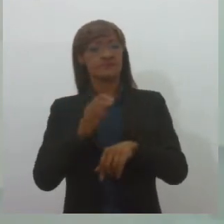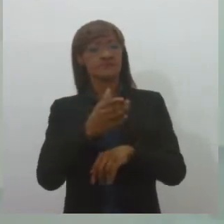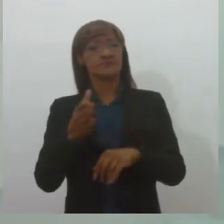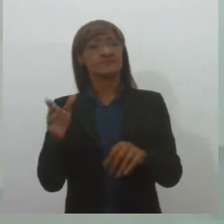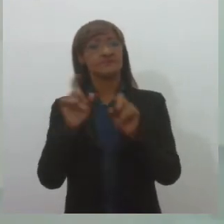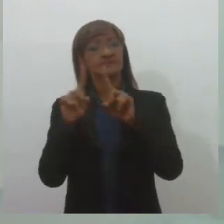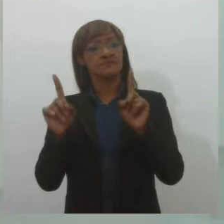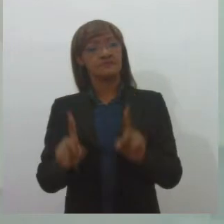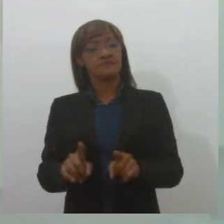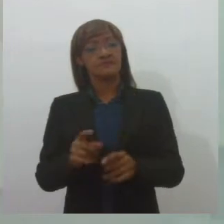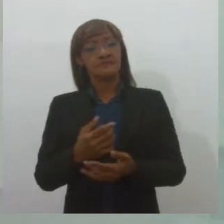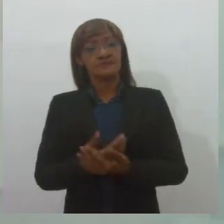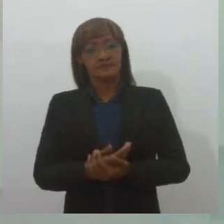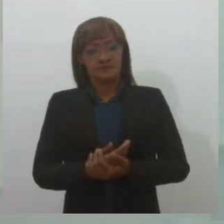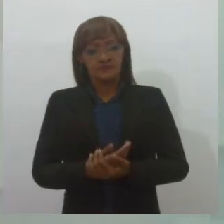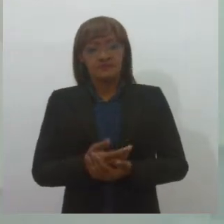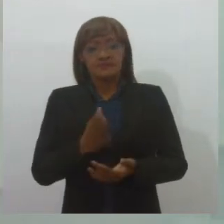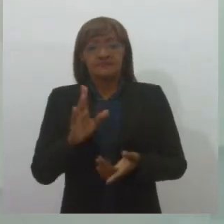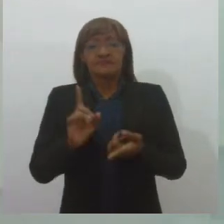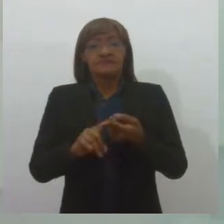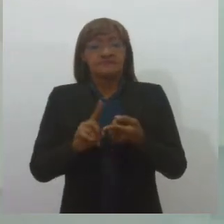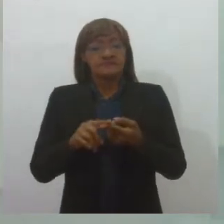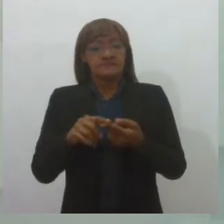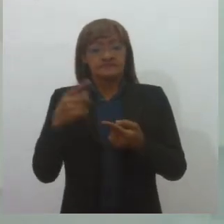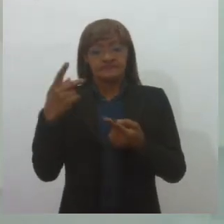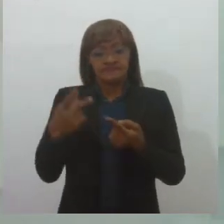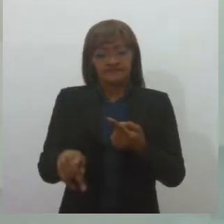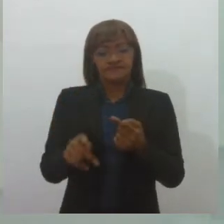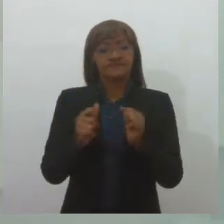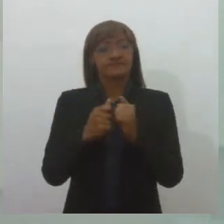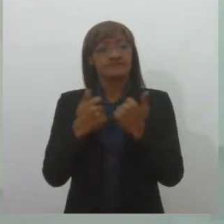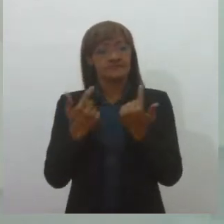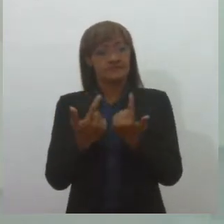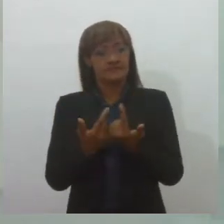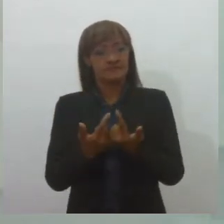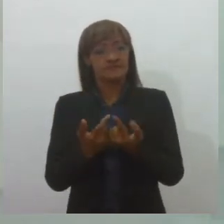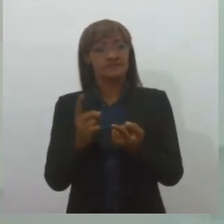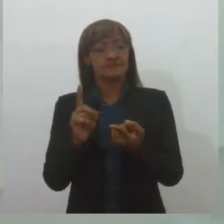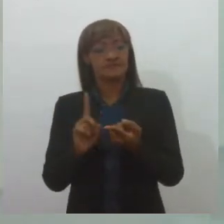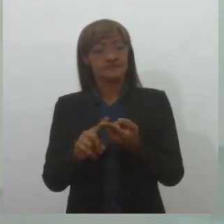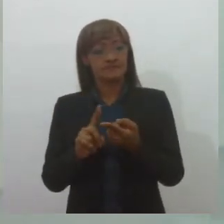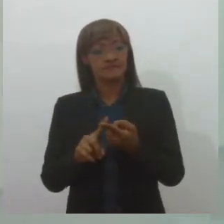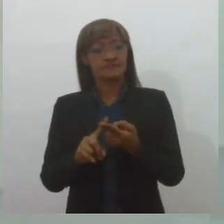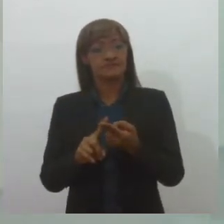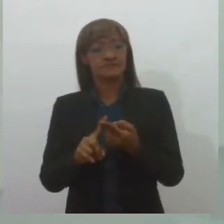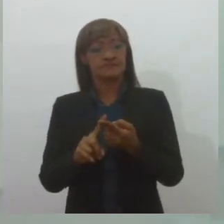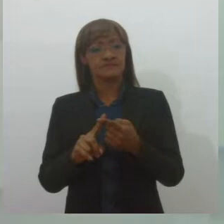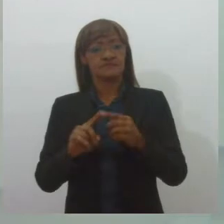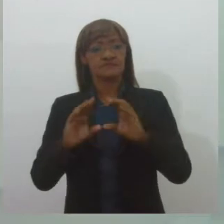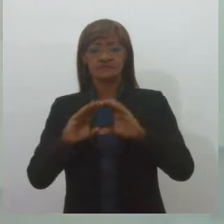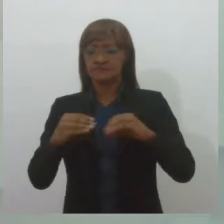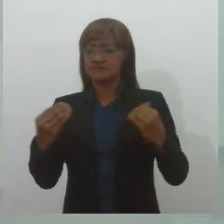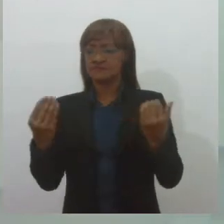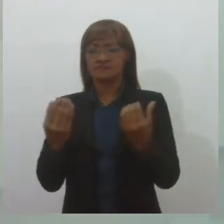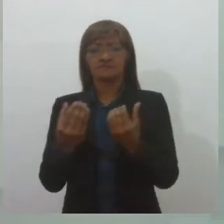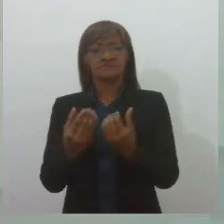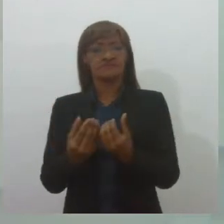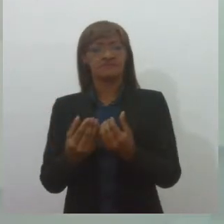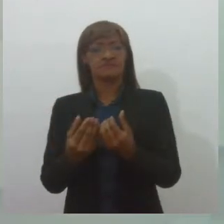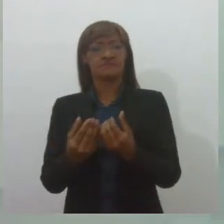os servidores das casas legislativas é tanto aqui da Assembleia Legislativa com uma as casas legislativas e as câmaras municipais